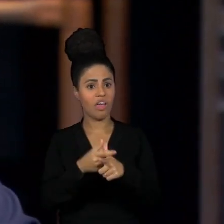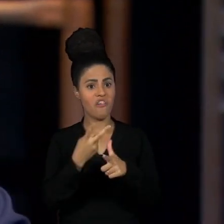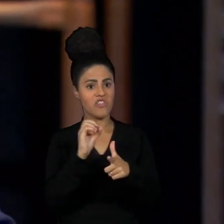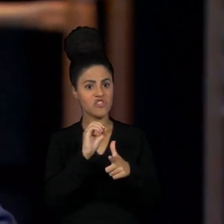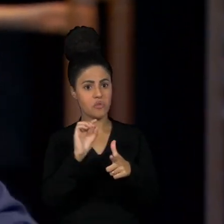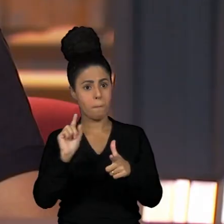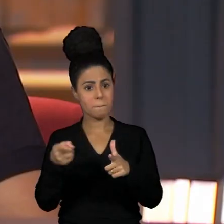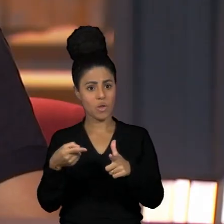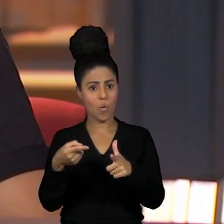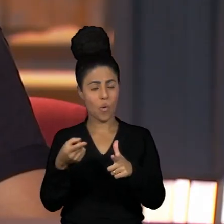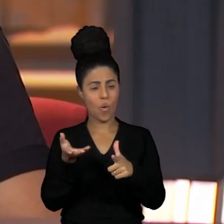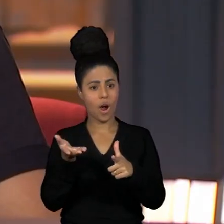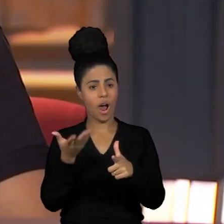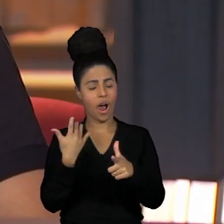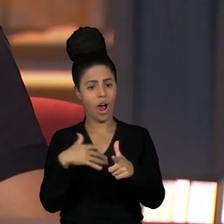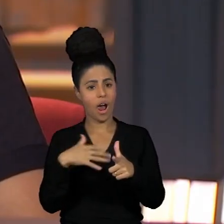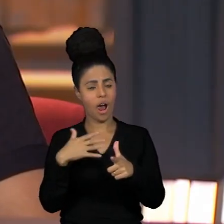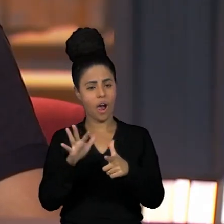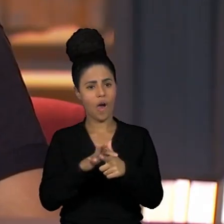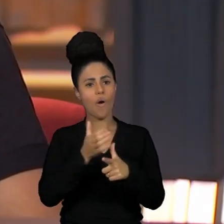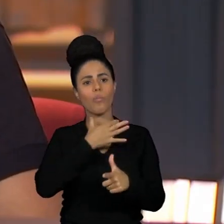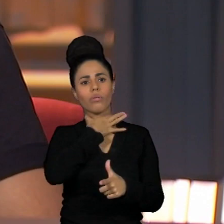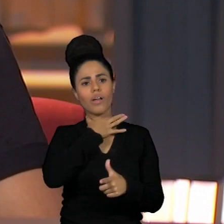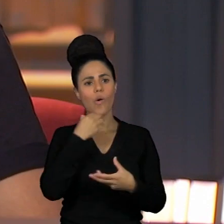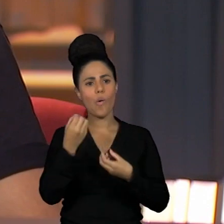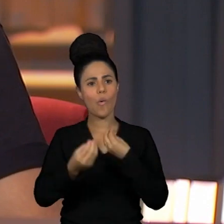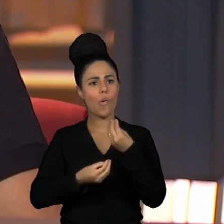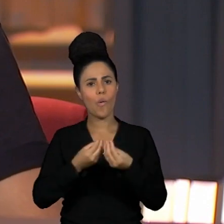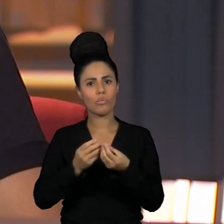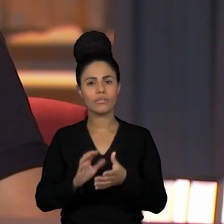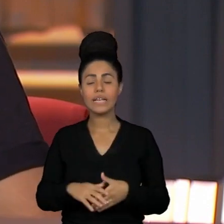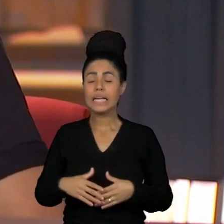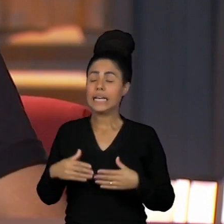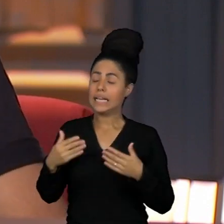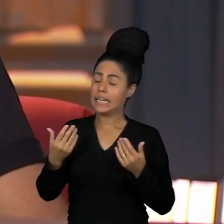mil reais. Explique. Olha,